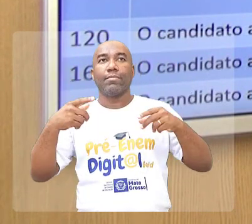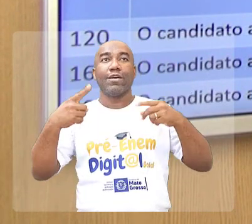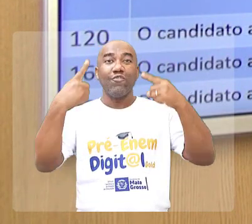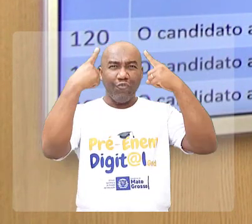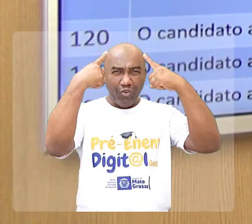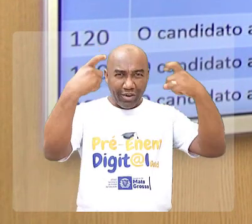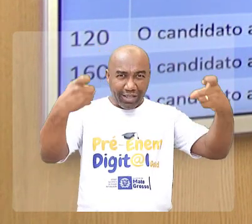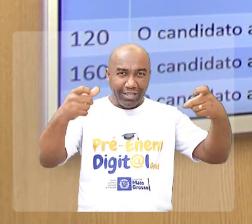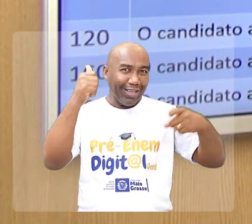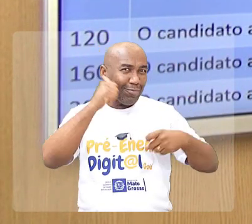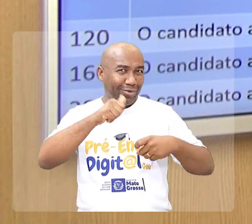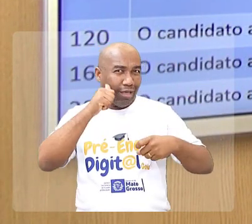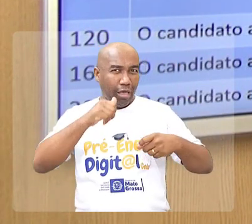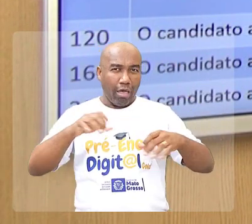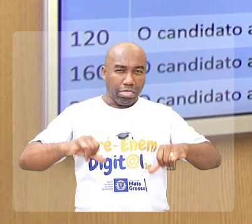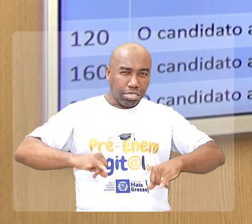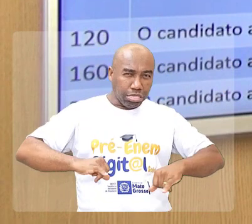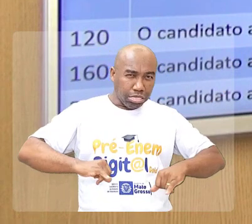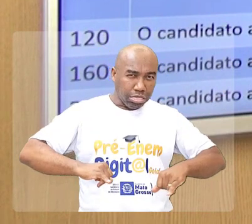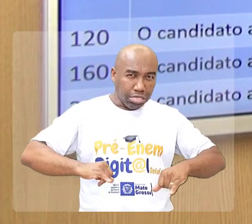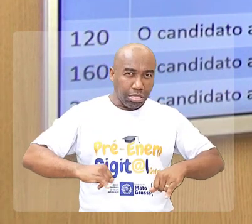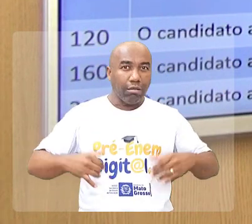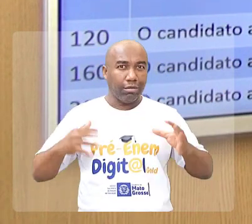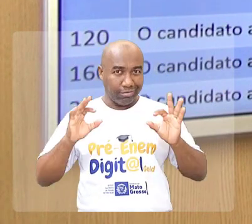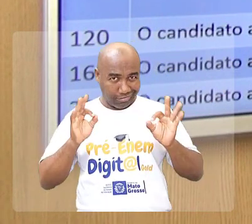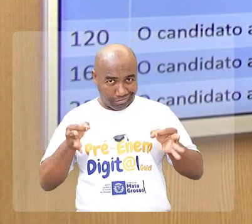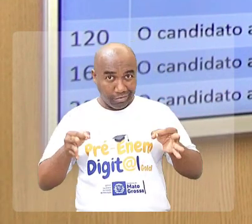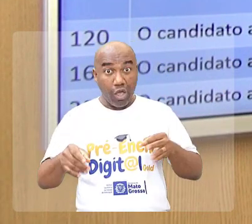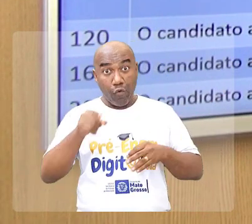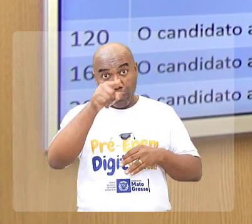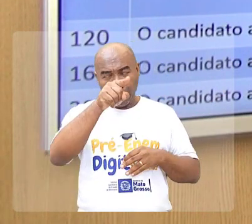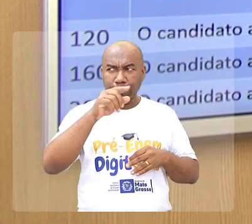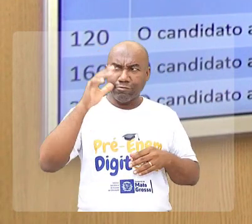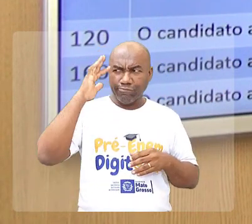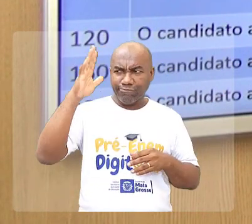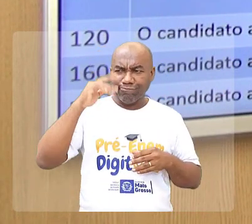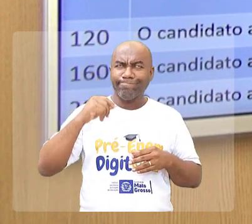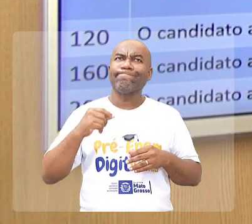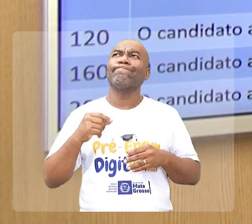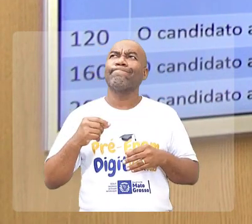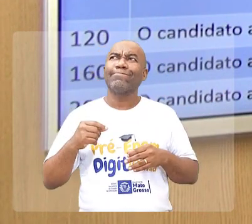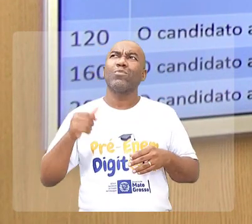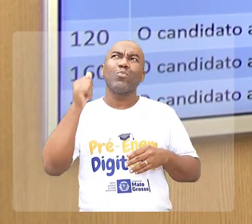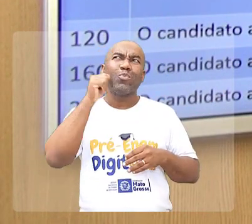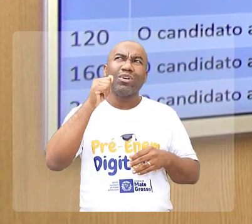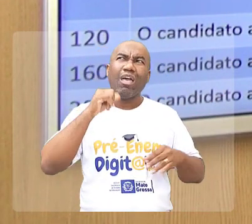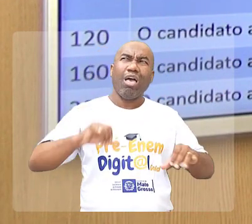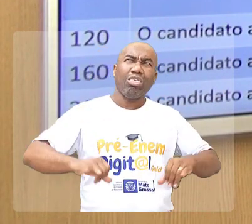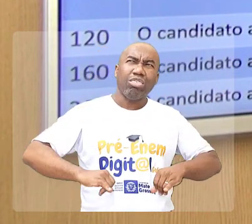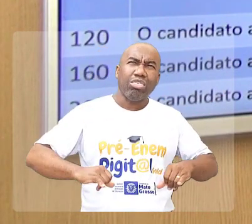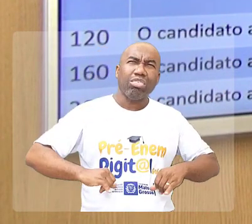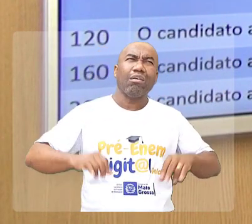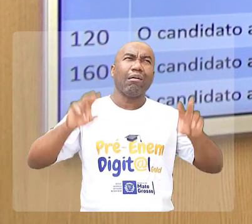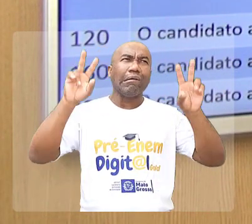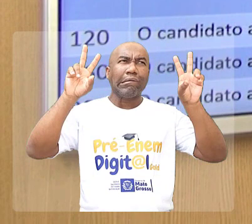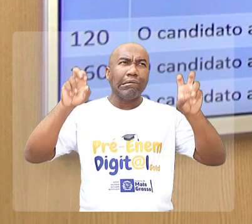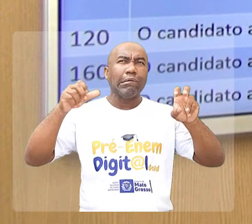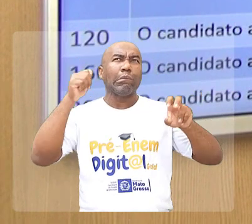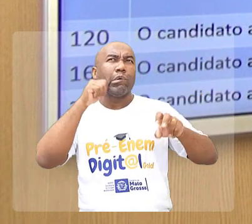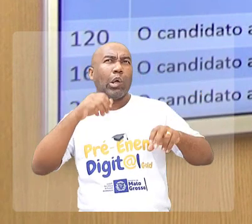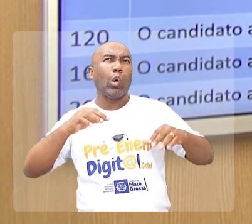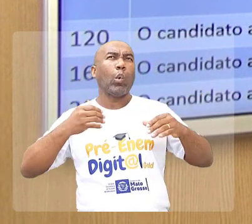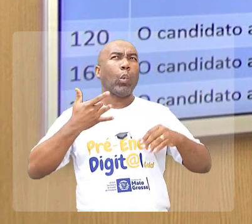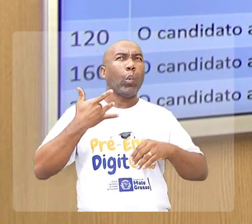totalmente com uma violência histórica, que ele falava sobre a perpetuação, né, a permanência dessa